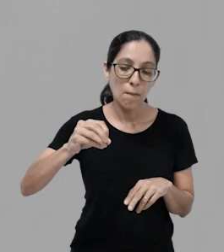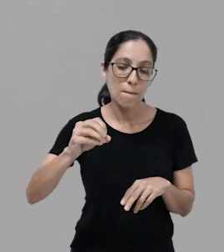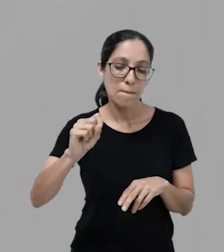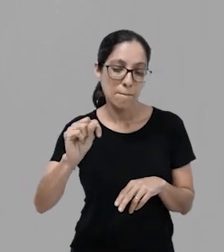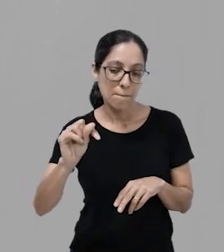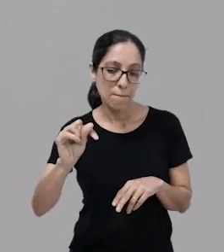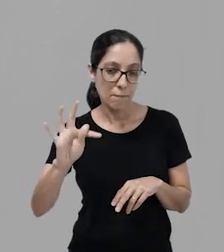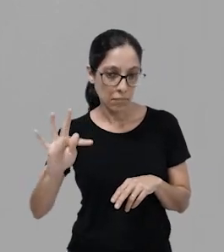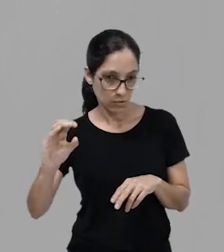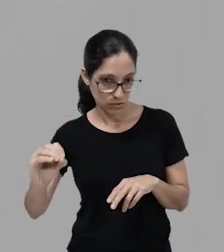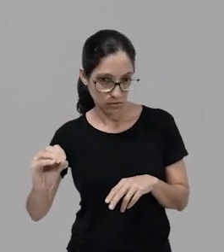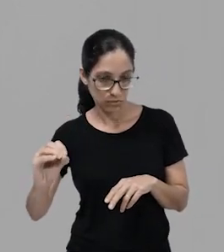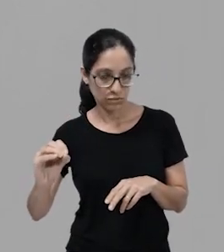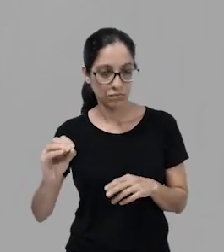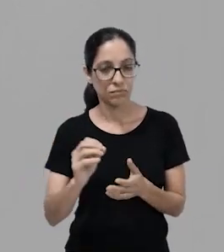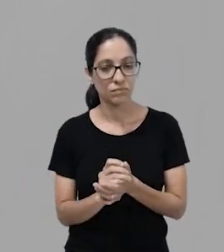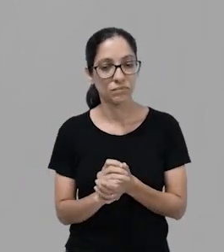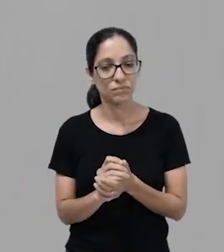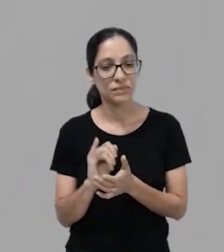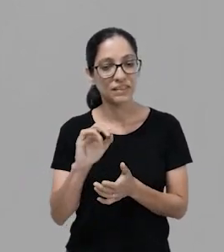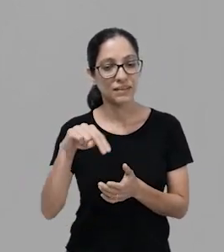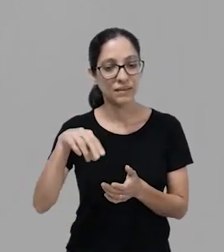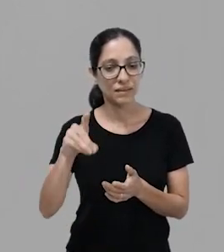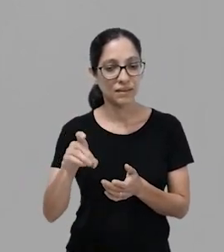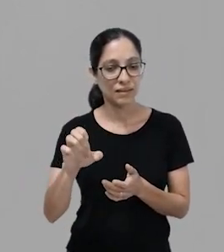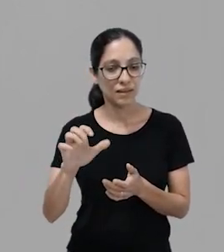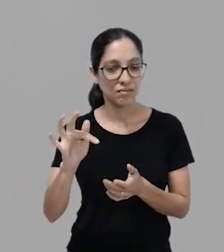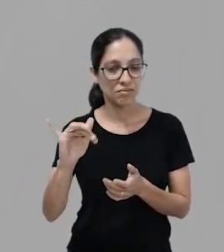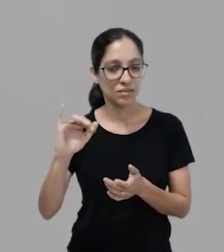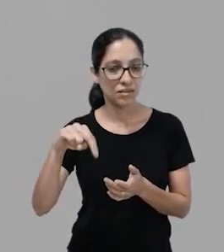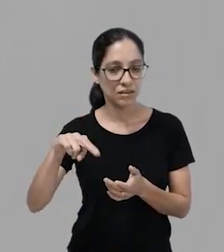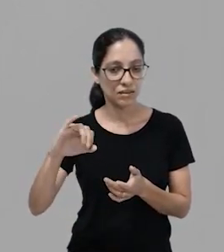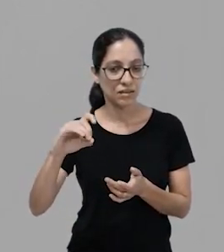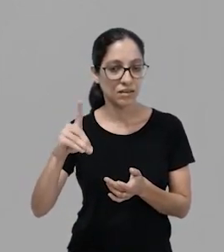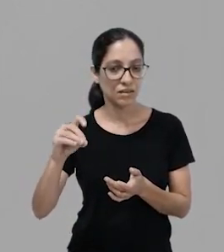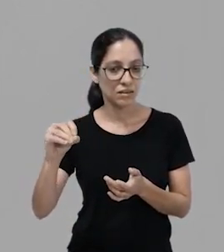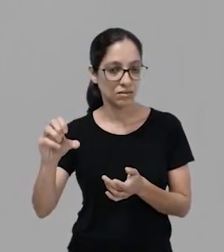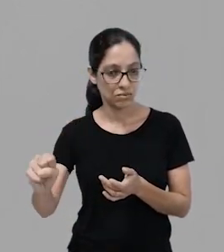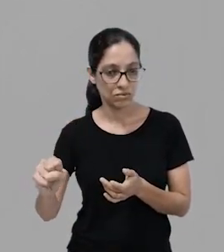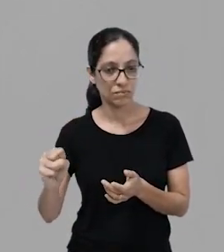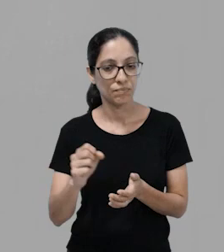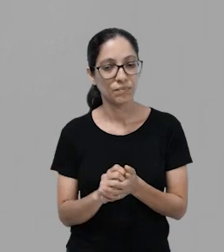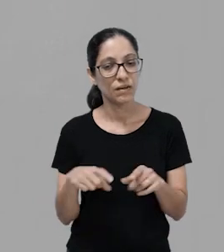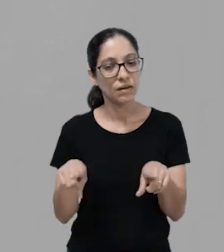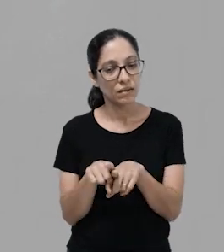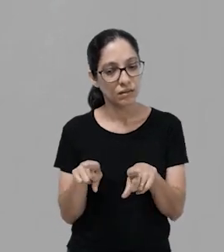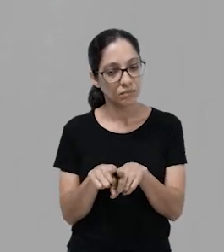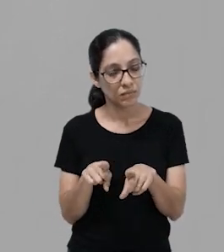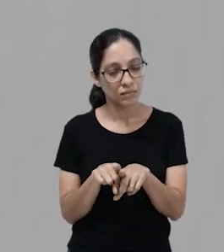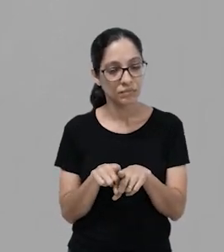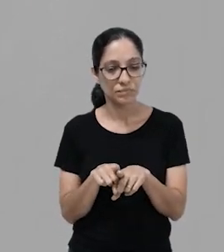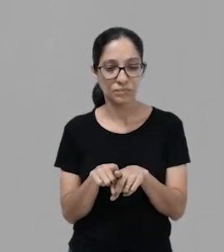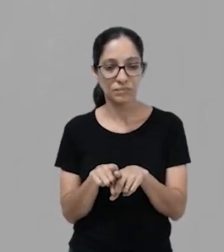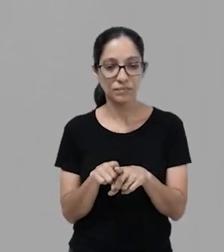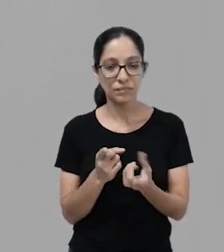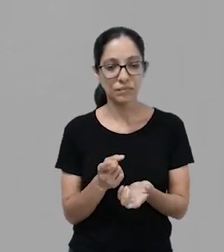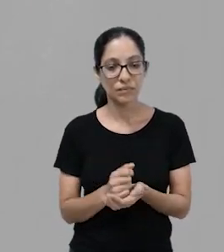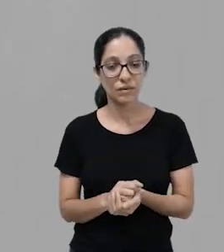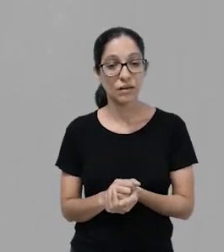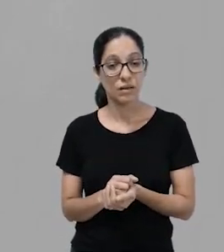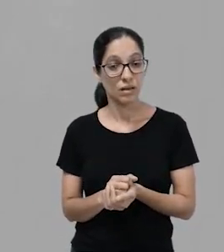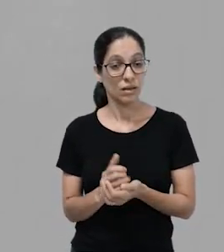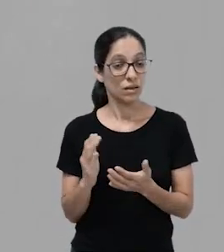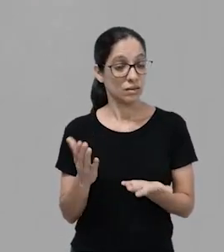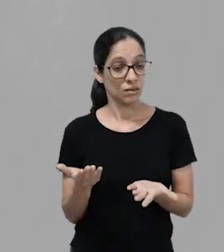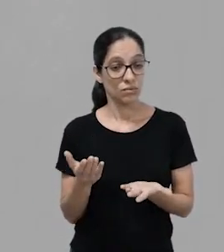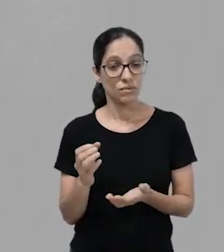Someone e somebody, alguém. Something, alguém, algum ou alguma coisa.